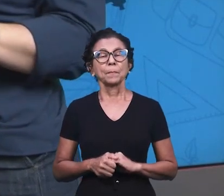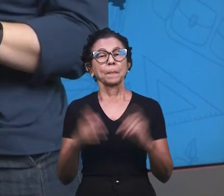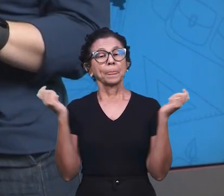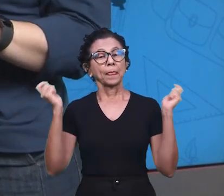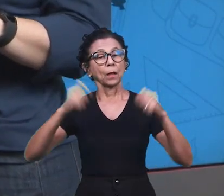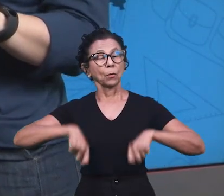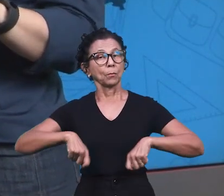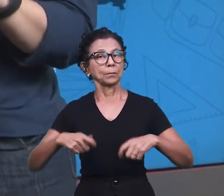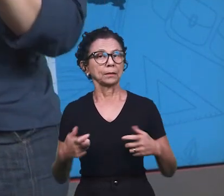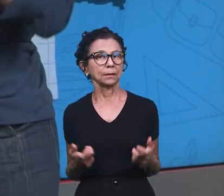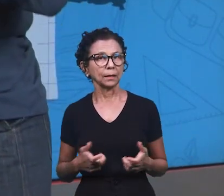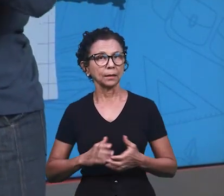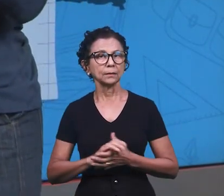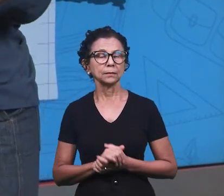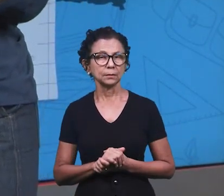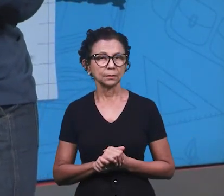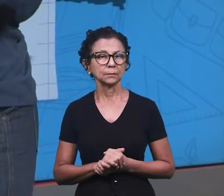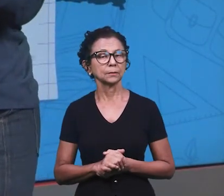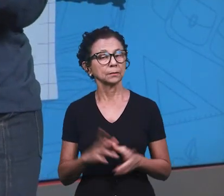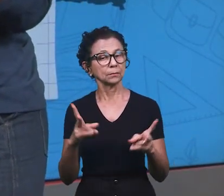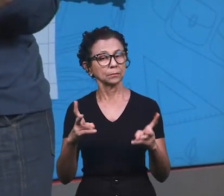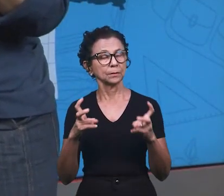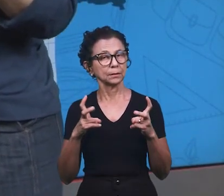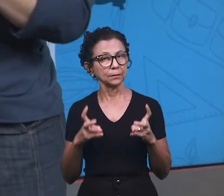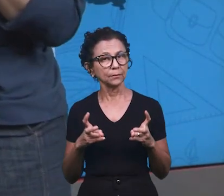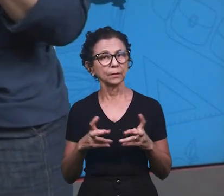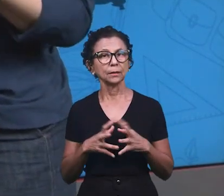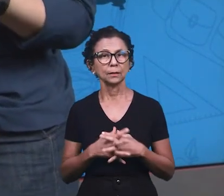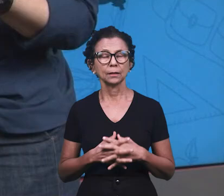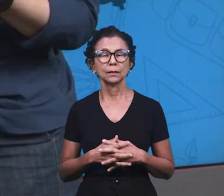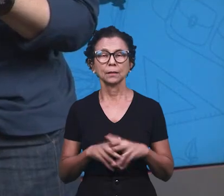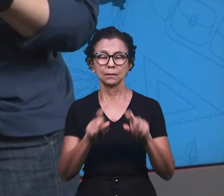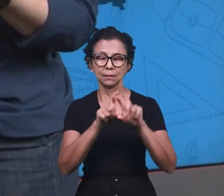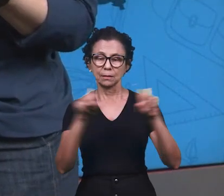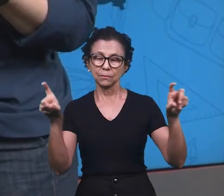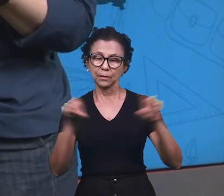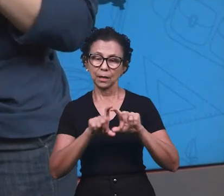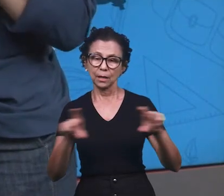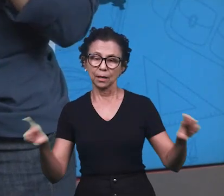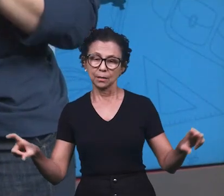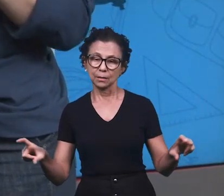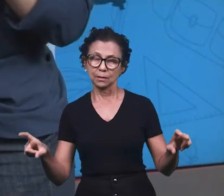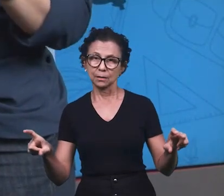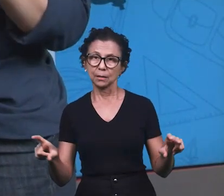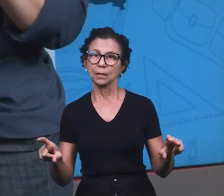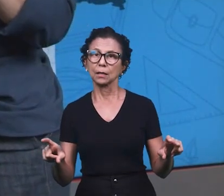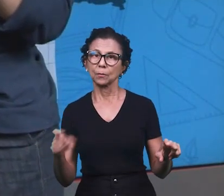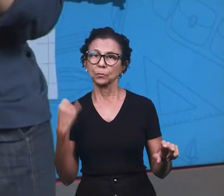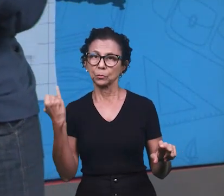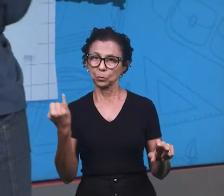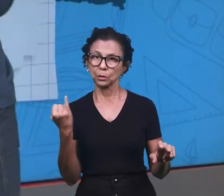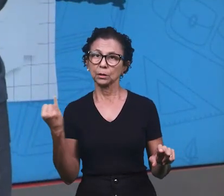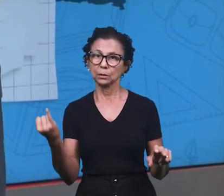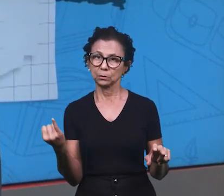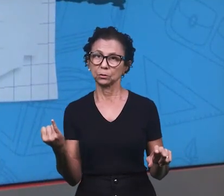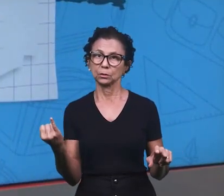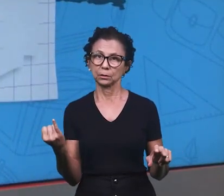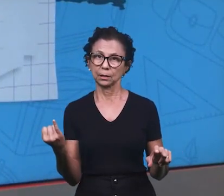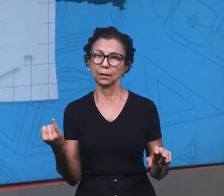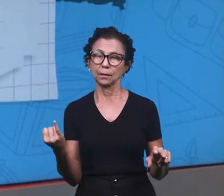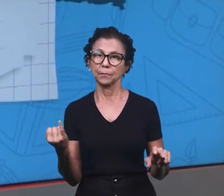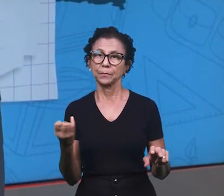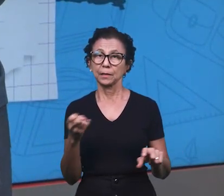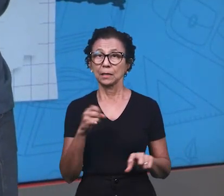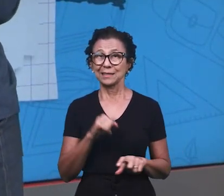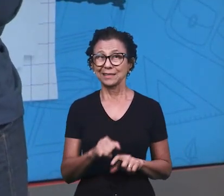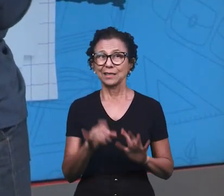precisa ficar atento a esses aspectos coesivos. E isso faz diferença, tá? Isso faz muita diferença, né? Um texto sem essa